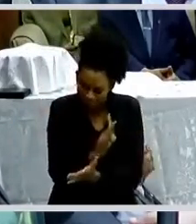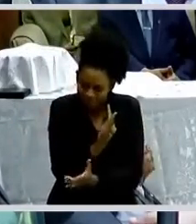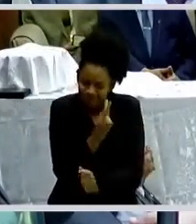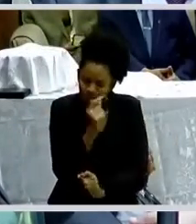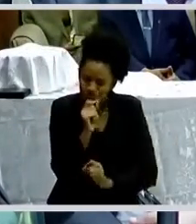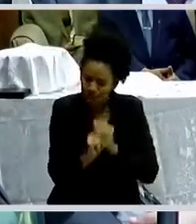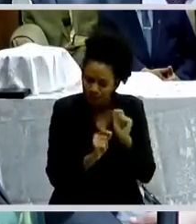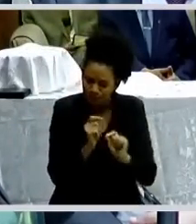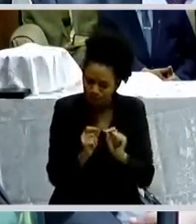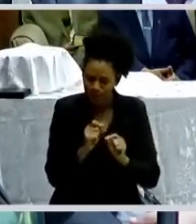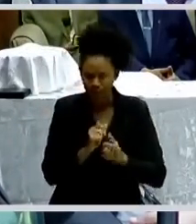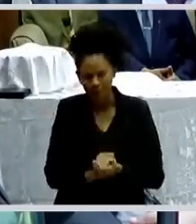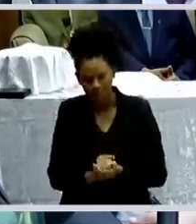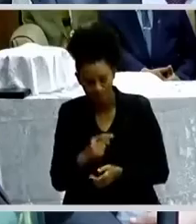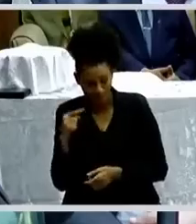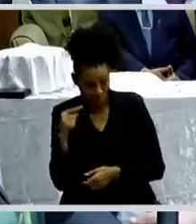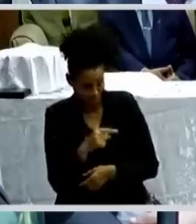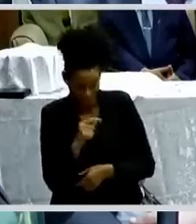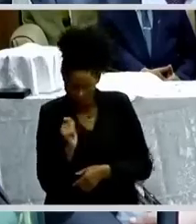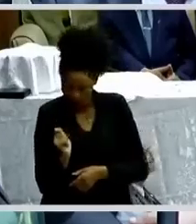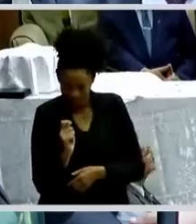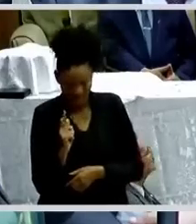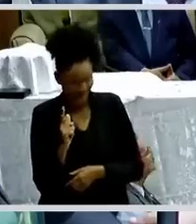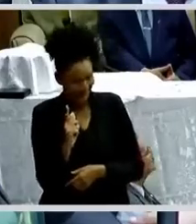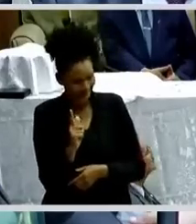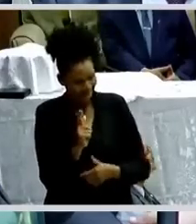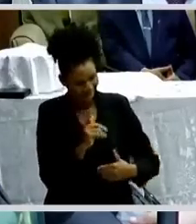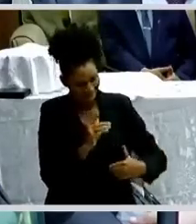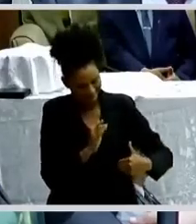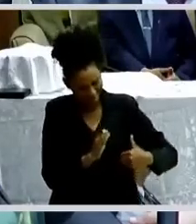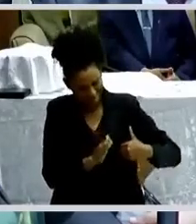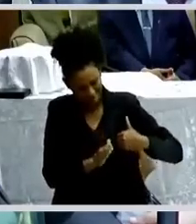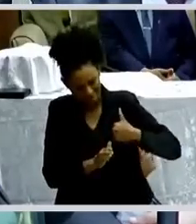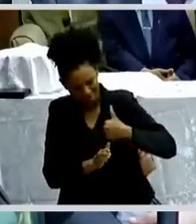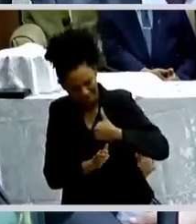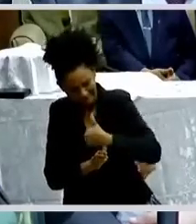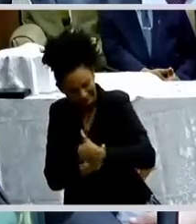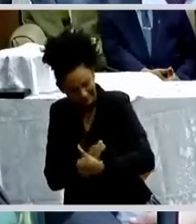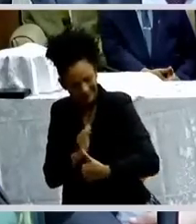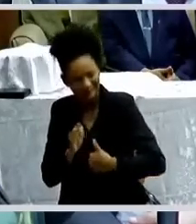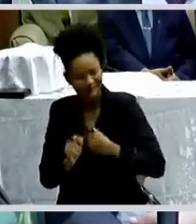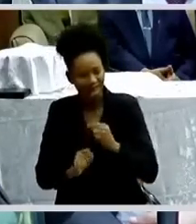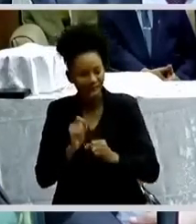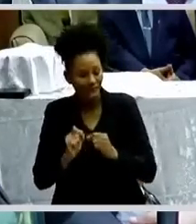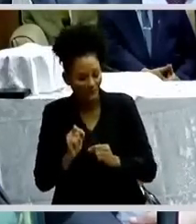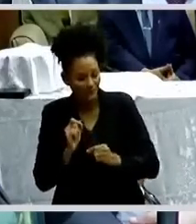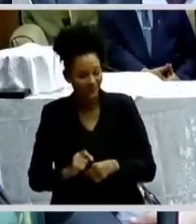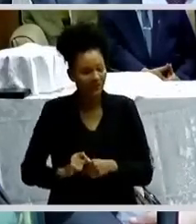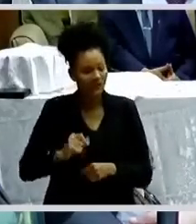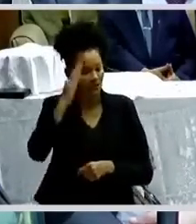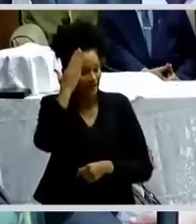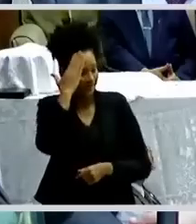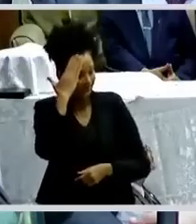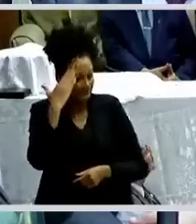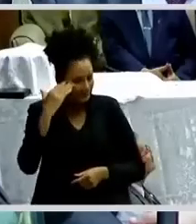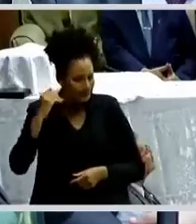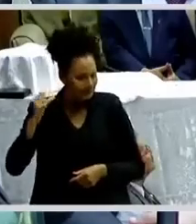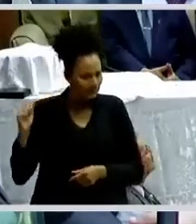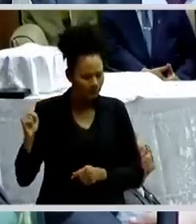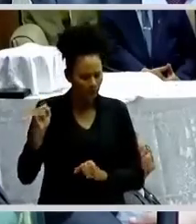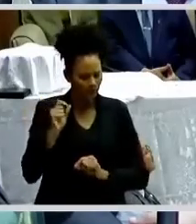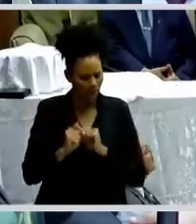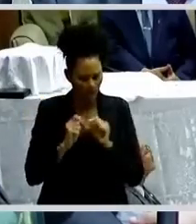Quando ele passa, então vem Salomão. Os irmãos vejam que